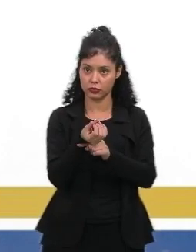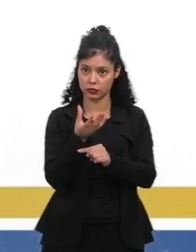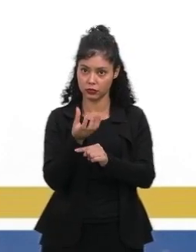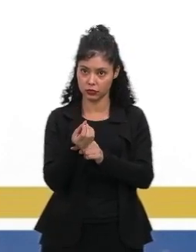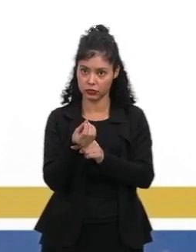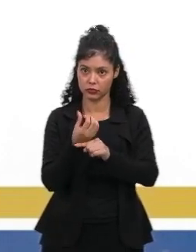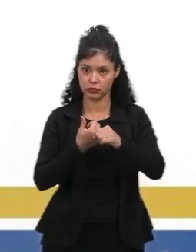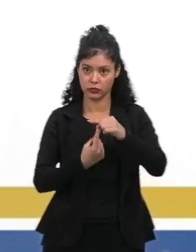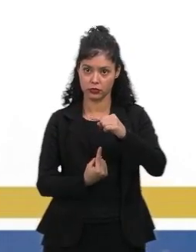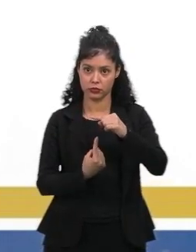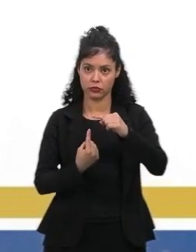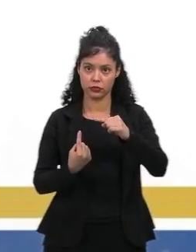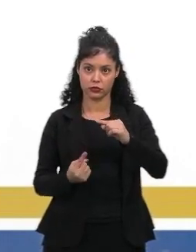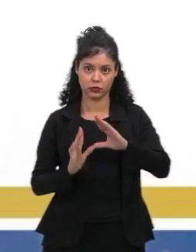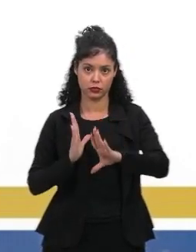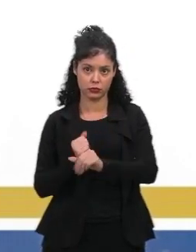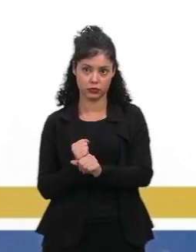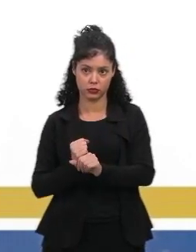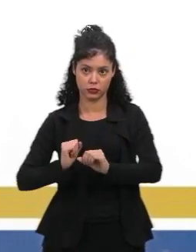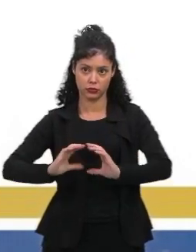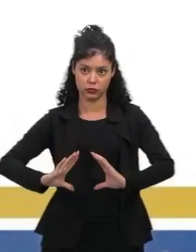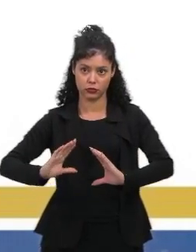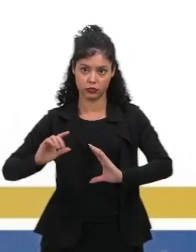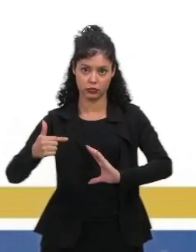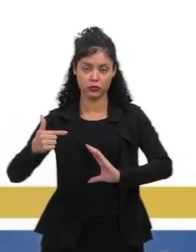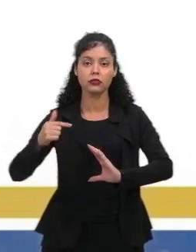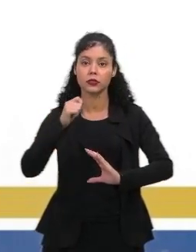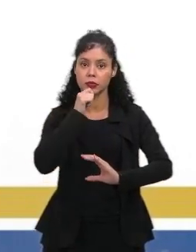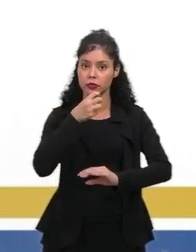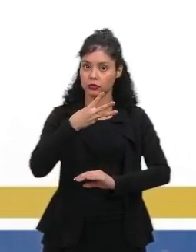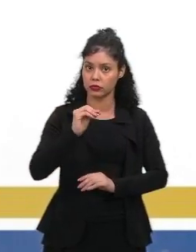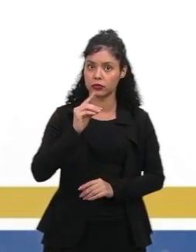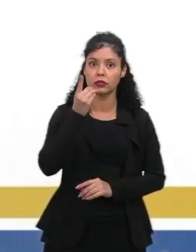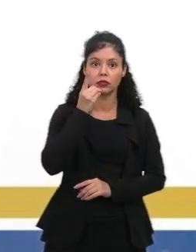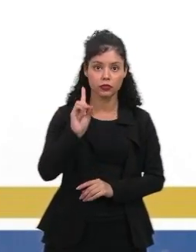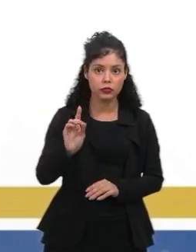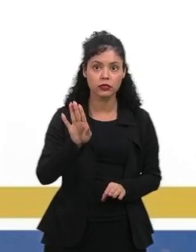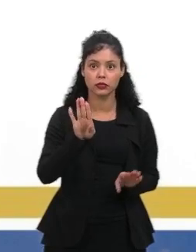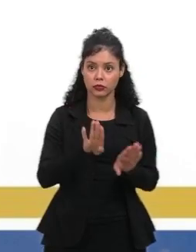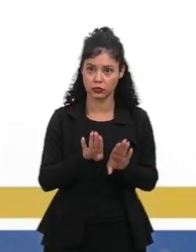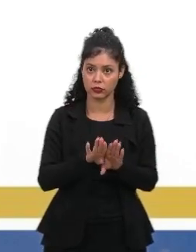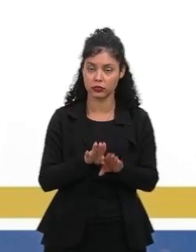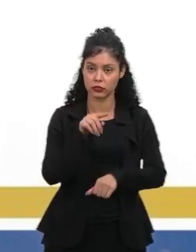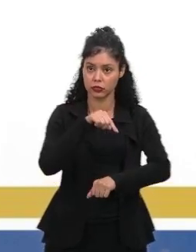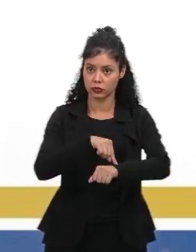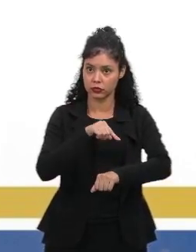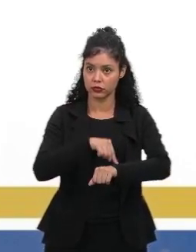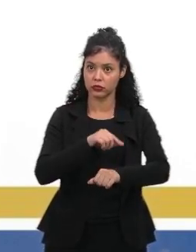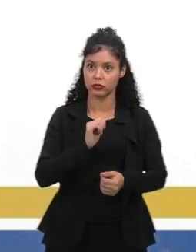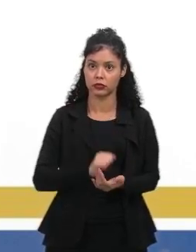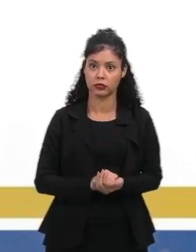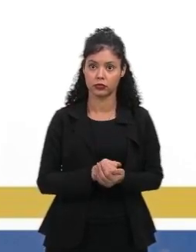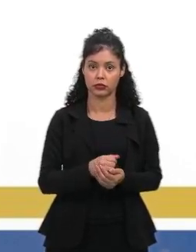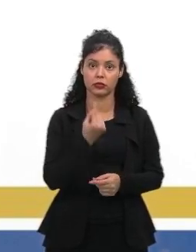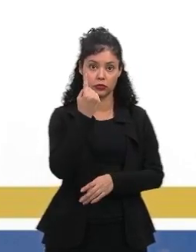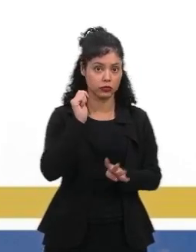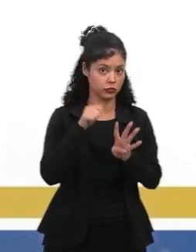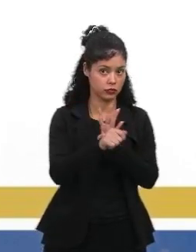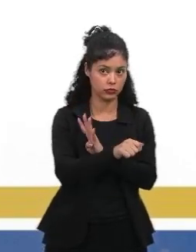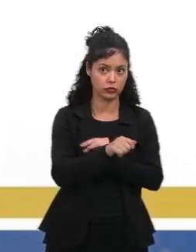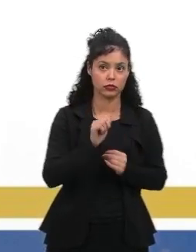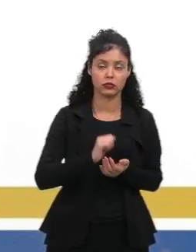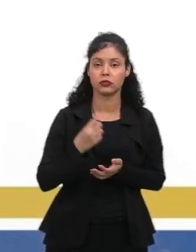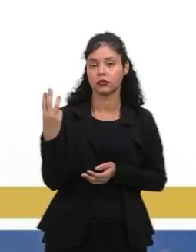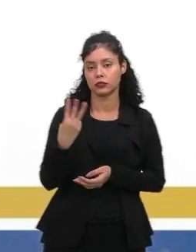próxima parcela, que seria a segunda parcela, ela vai ser paga para daqui a 30 dias. Então, temos aqui o tempo que é de 1 mês. E